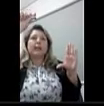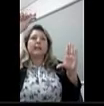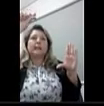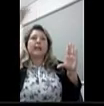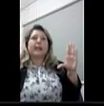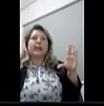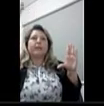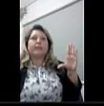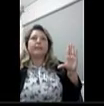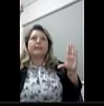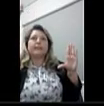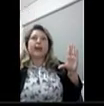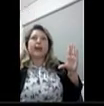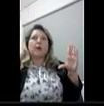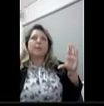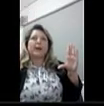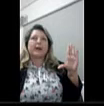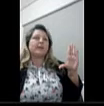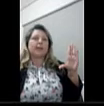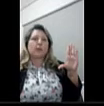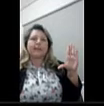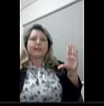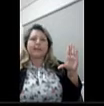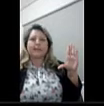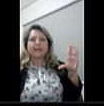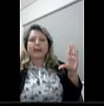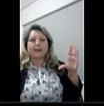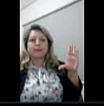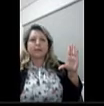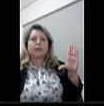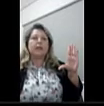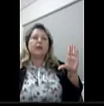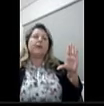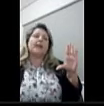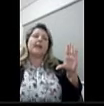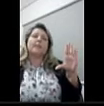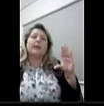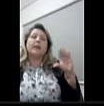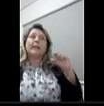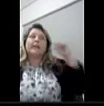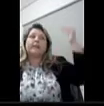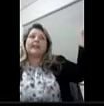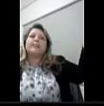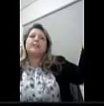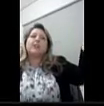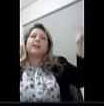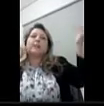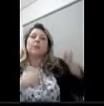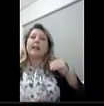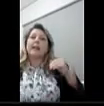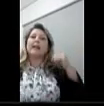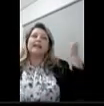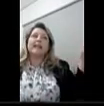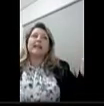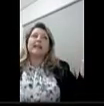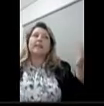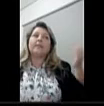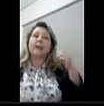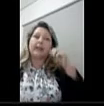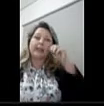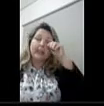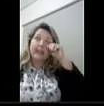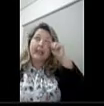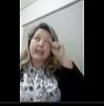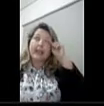coloca tarefa tal, página 50, matemática, por exemplo, e vai deixar no lugar que ele